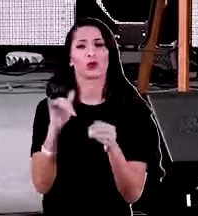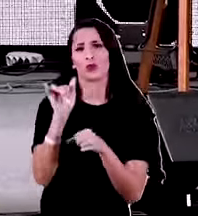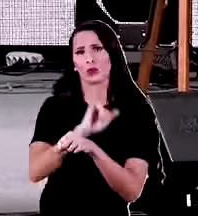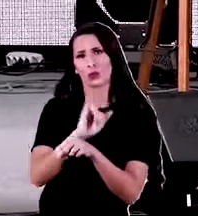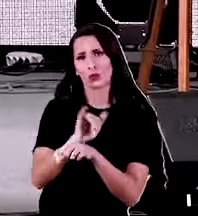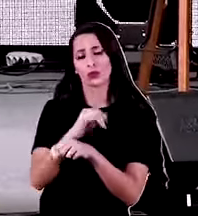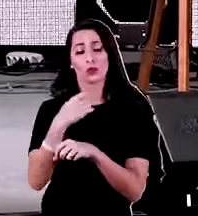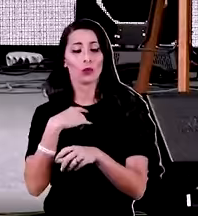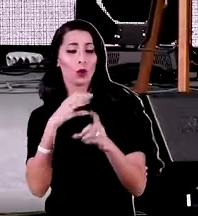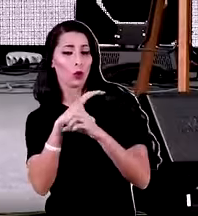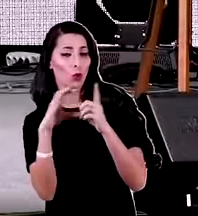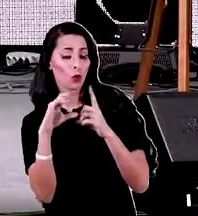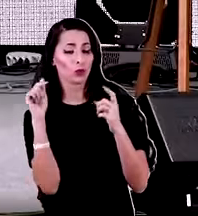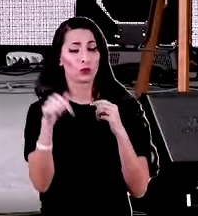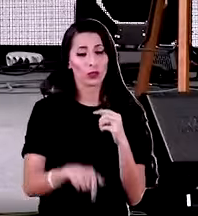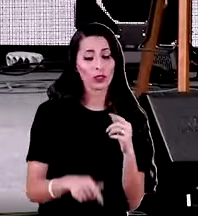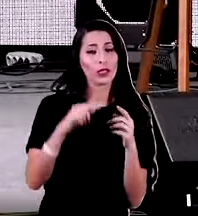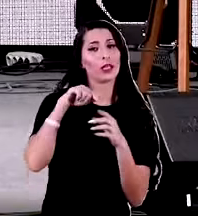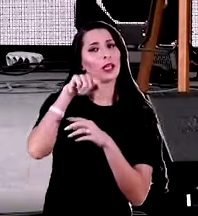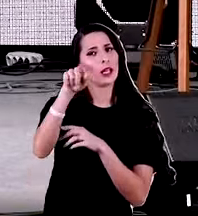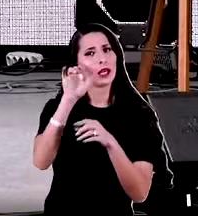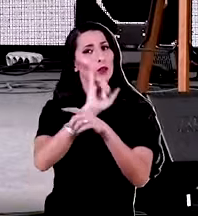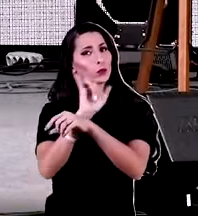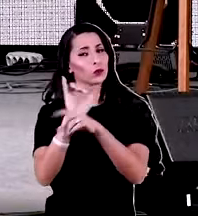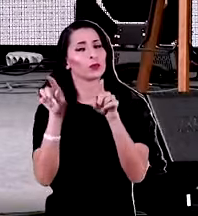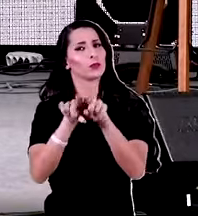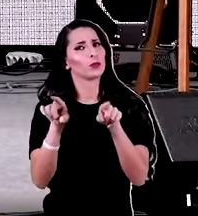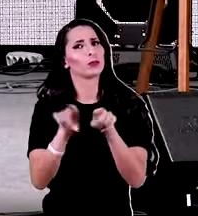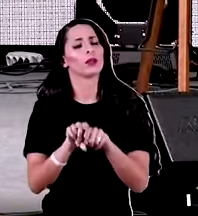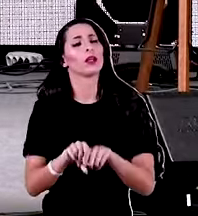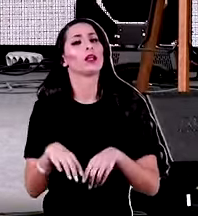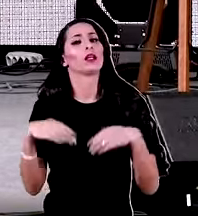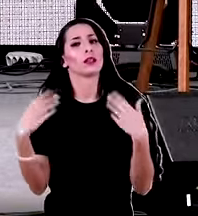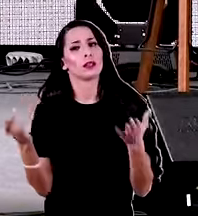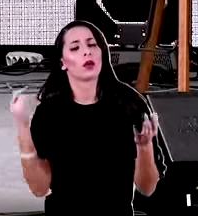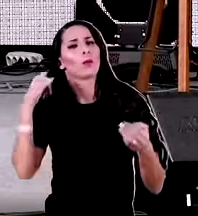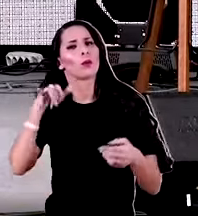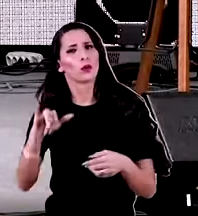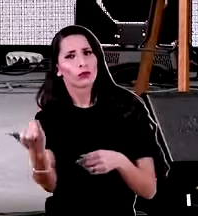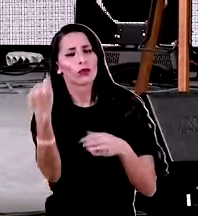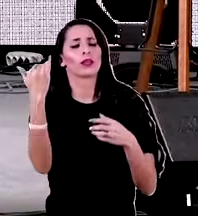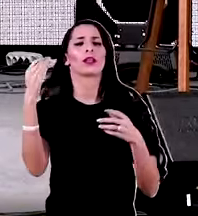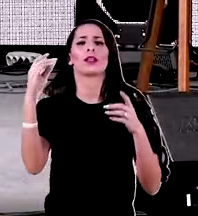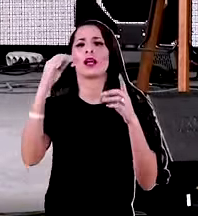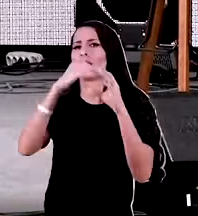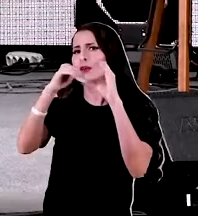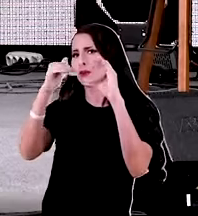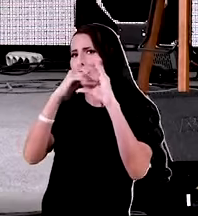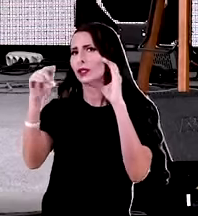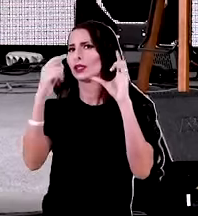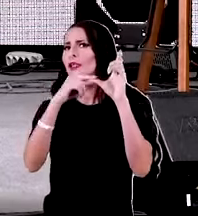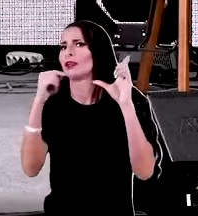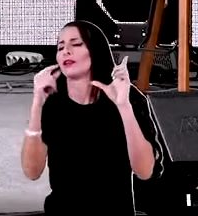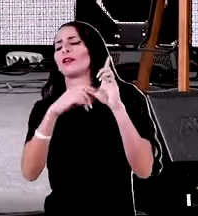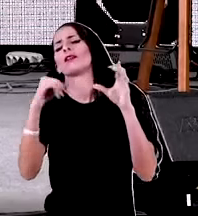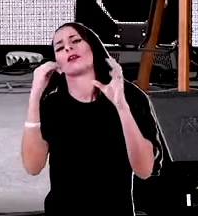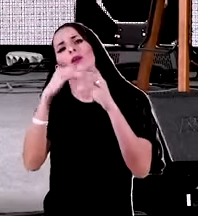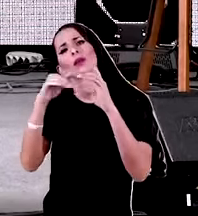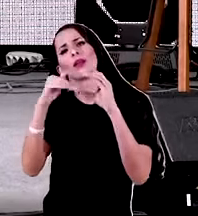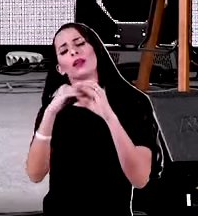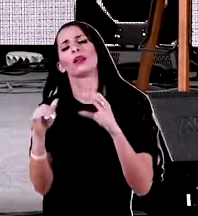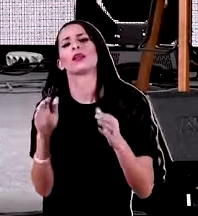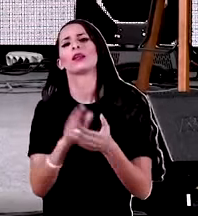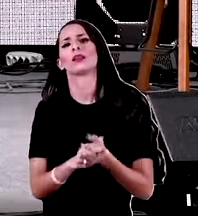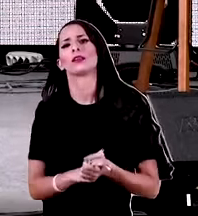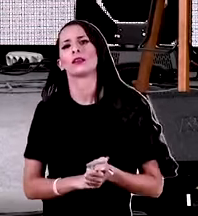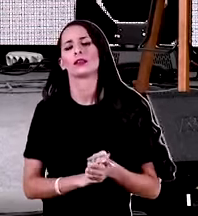culto daqui, de lá, de todos os lugares. Então, aproveita, manda o link, nós vamos começar a palavra, manda o link aí para mais alguém que você ainda não mandou, porque